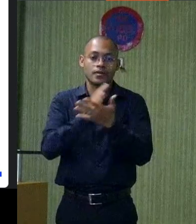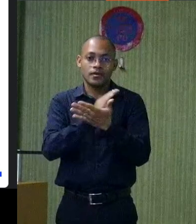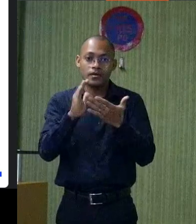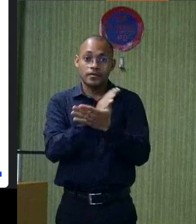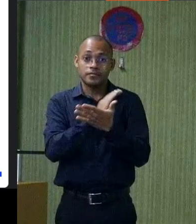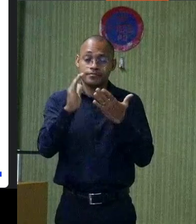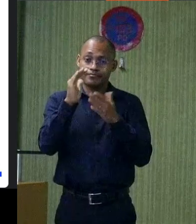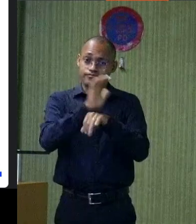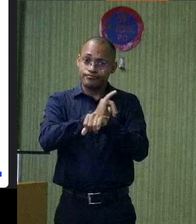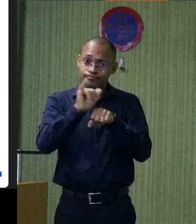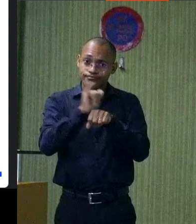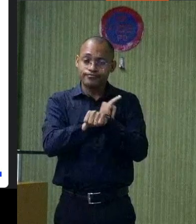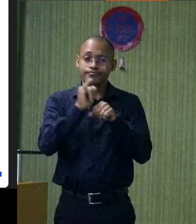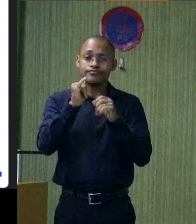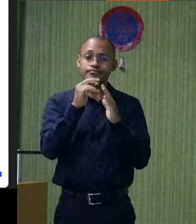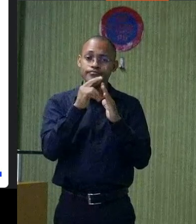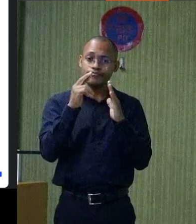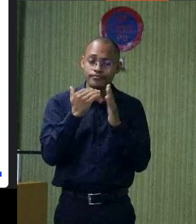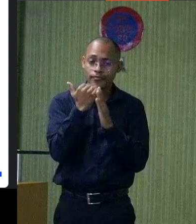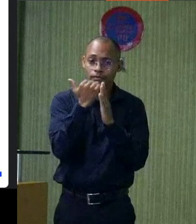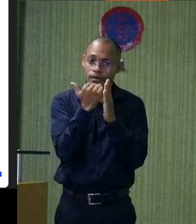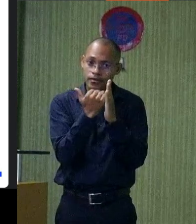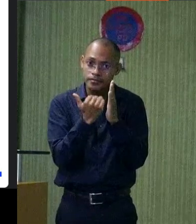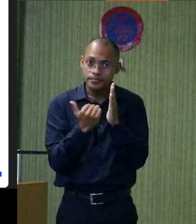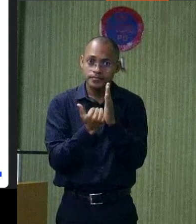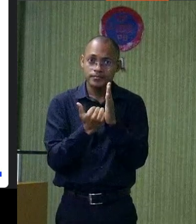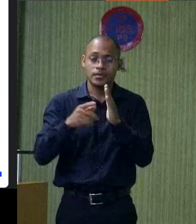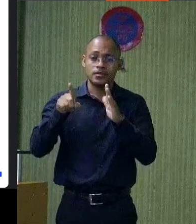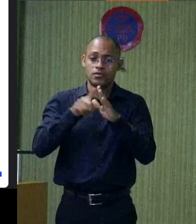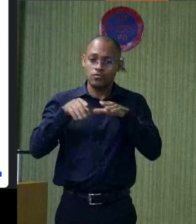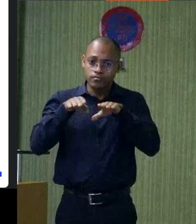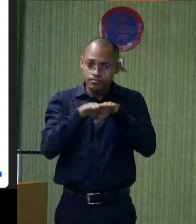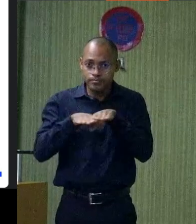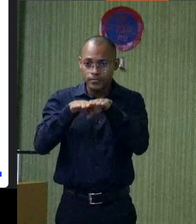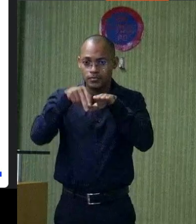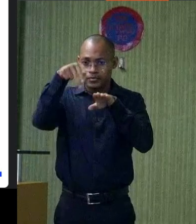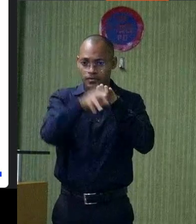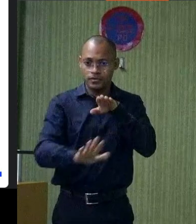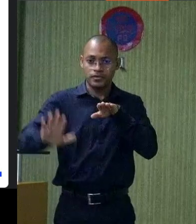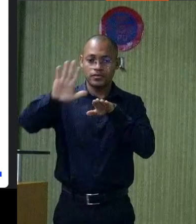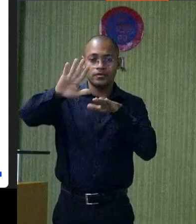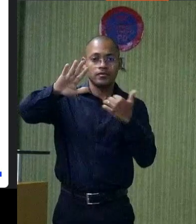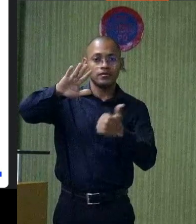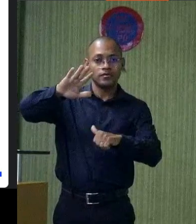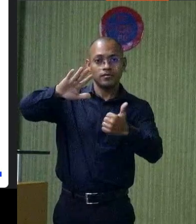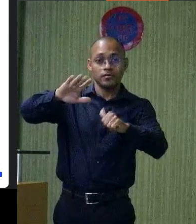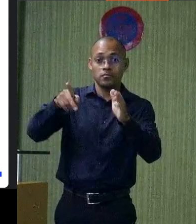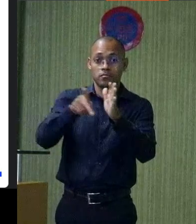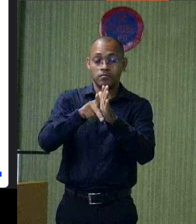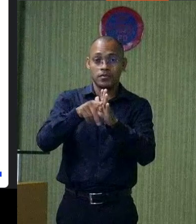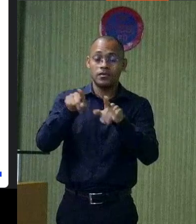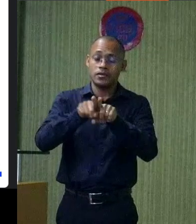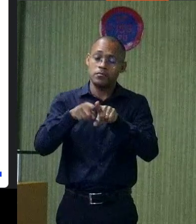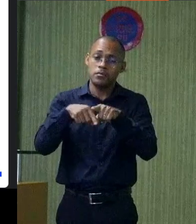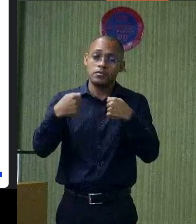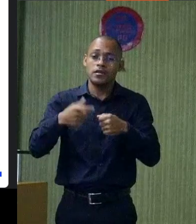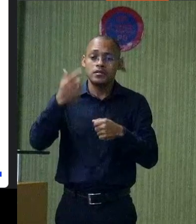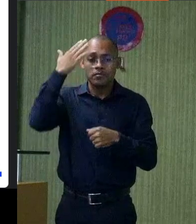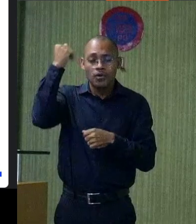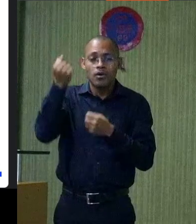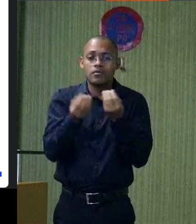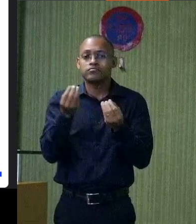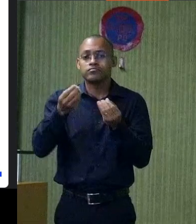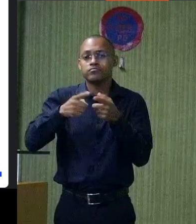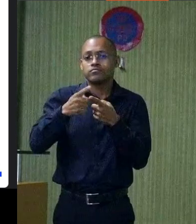capacidade de financiamento o padrão Nacional de qualidade pactuado no âmbito da Federação e o curo aluno qualidade que trata